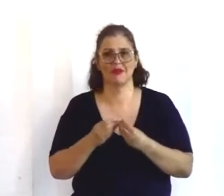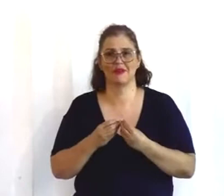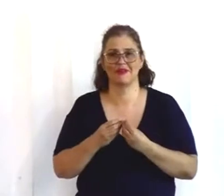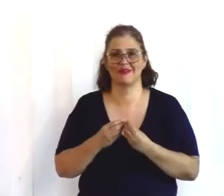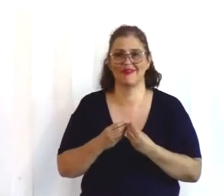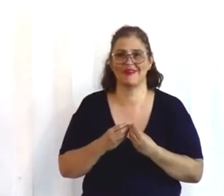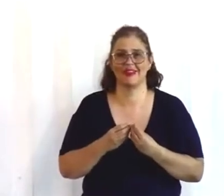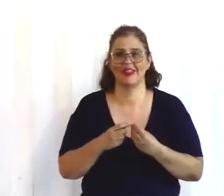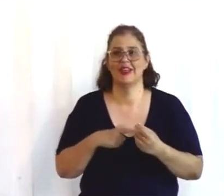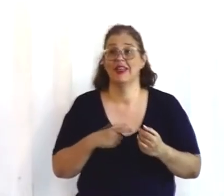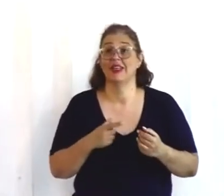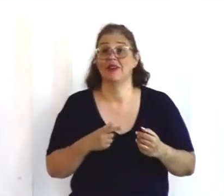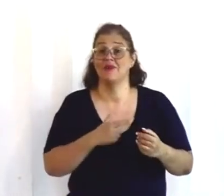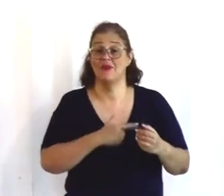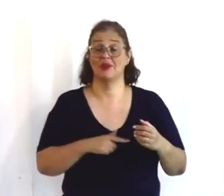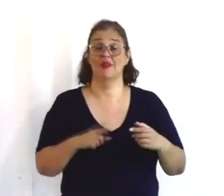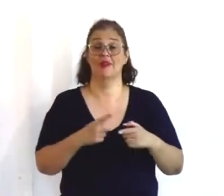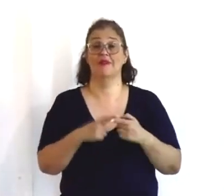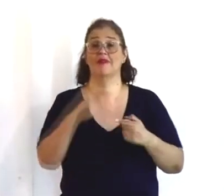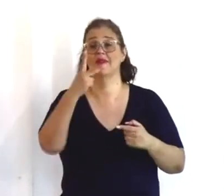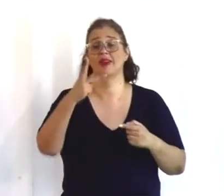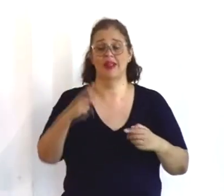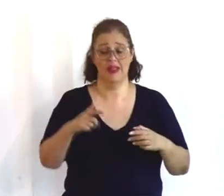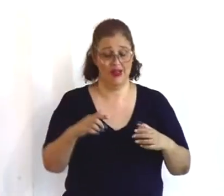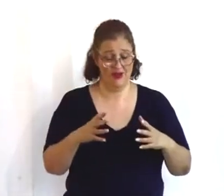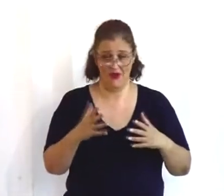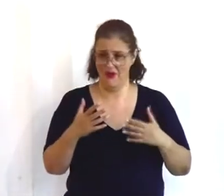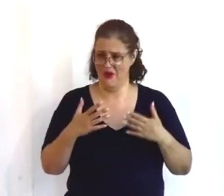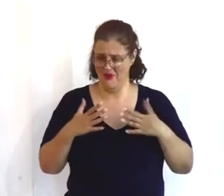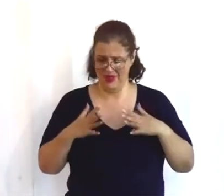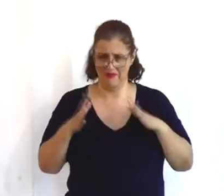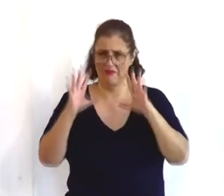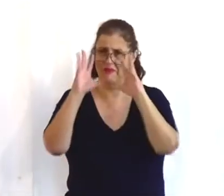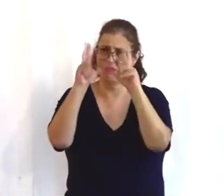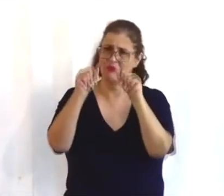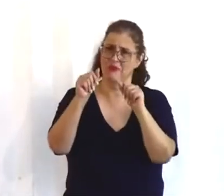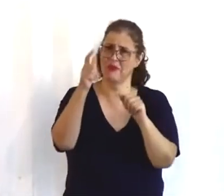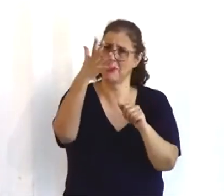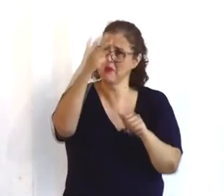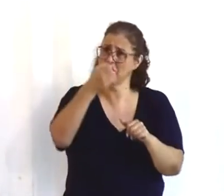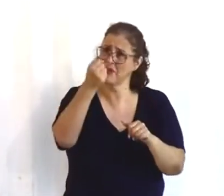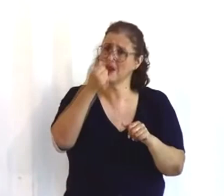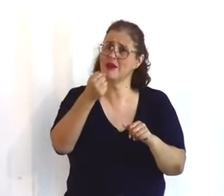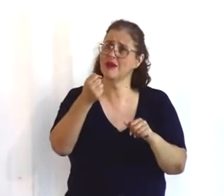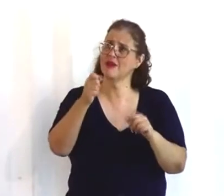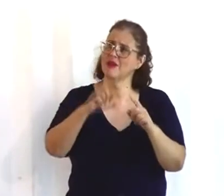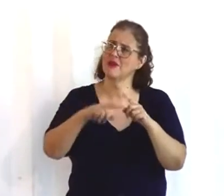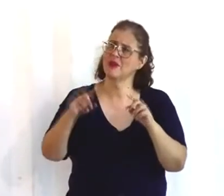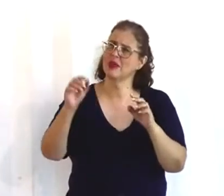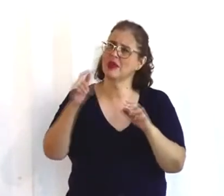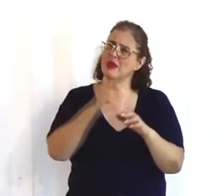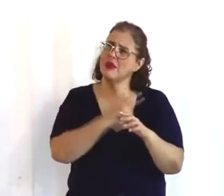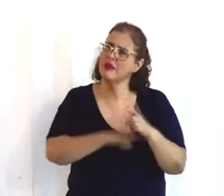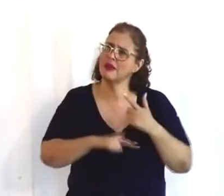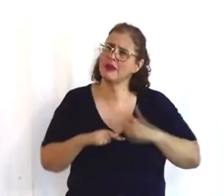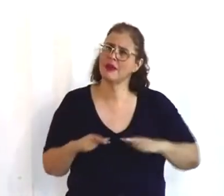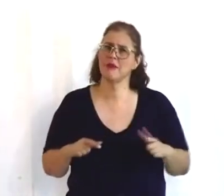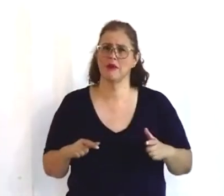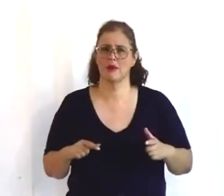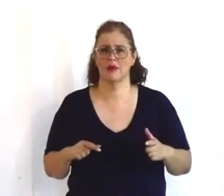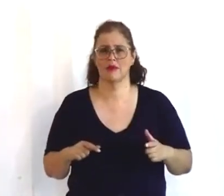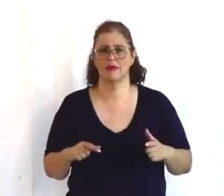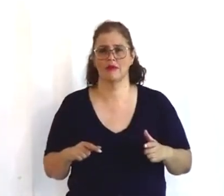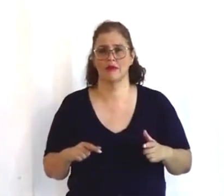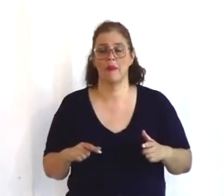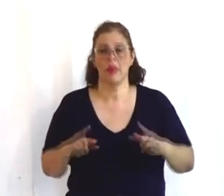manhã: alvo mais que a neve. Parece até uma redundância, uma hipérbole. Como assim? Eu não conheço algo mais branco do que a neve.